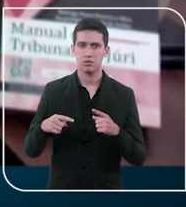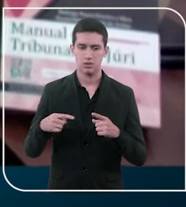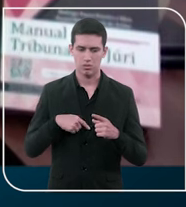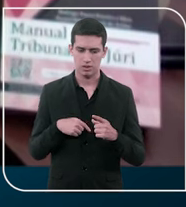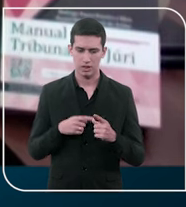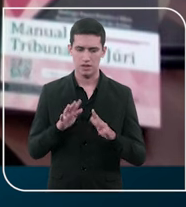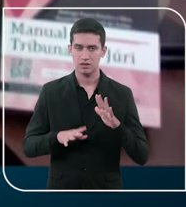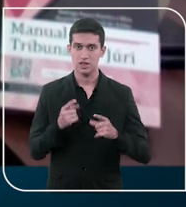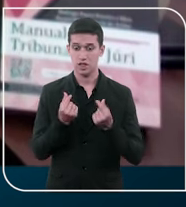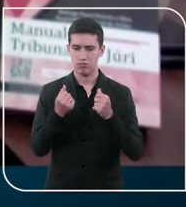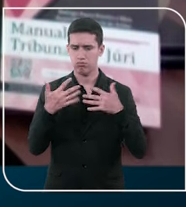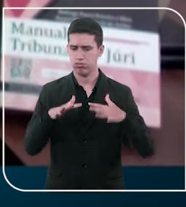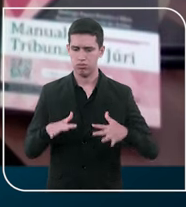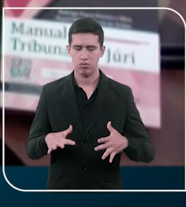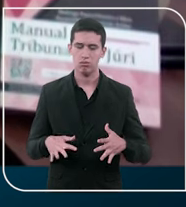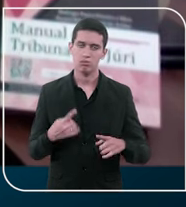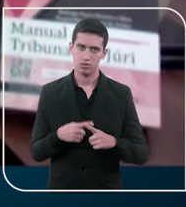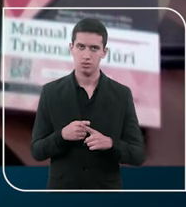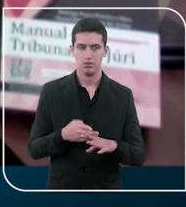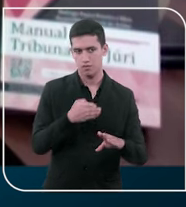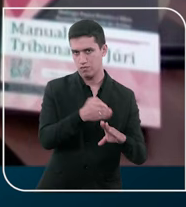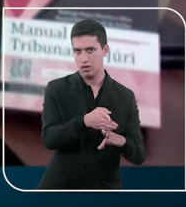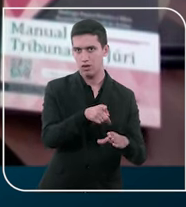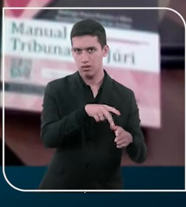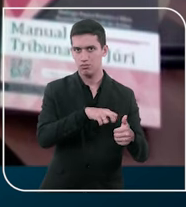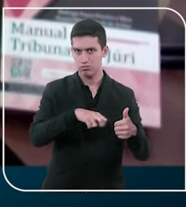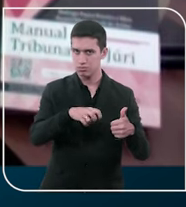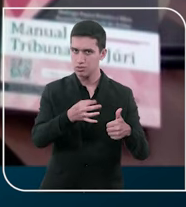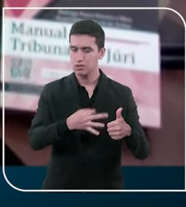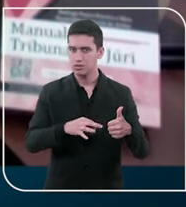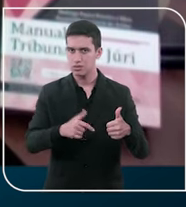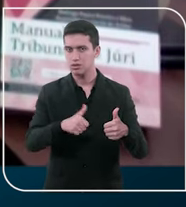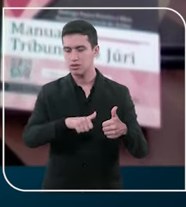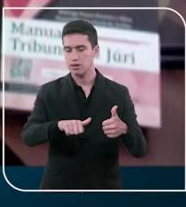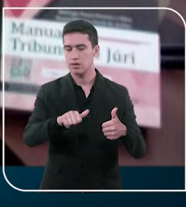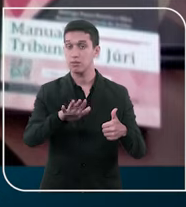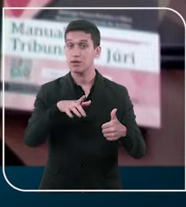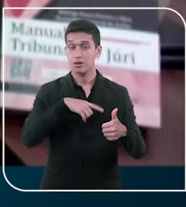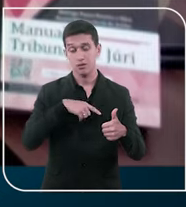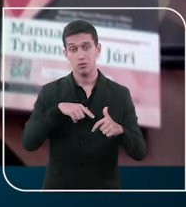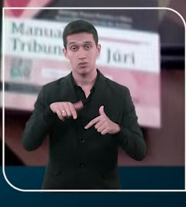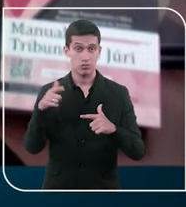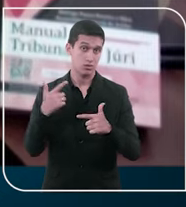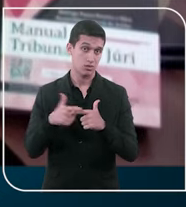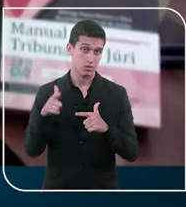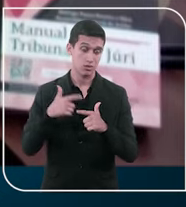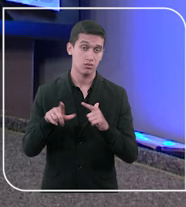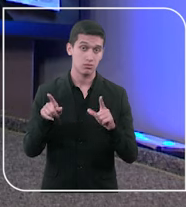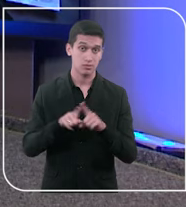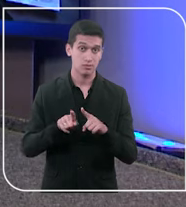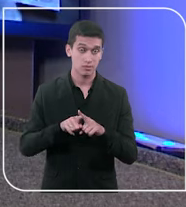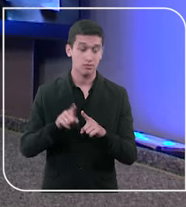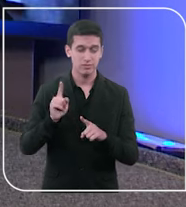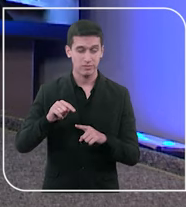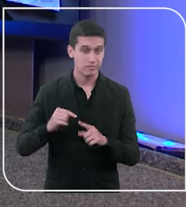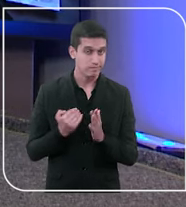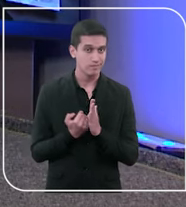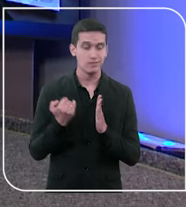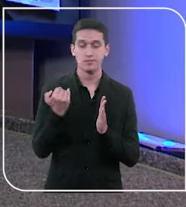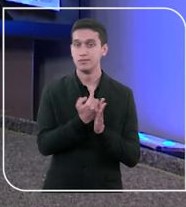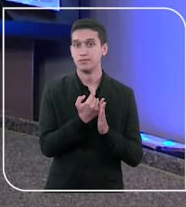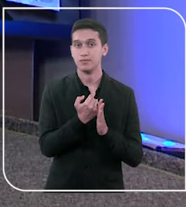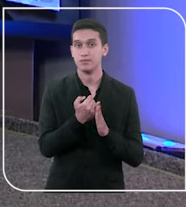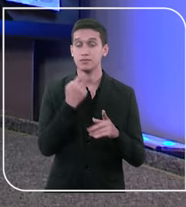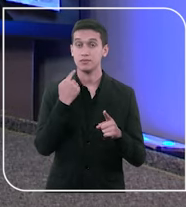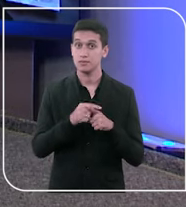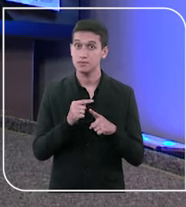participação. Mas óbvio que isso tem um problema secundário, e o problema que a professora Mayara fala é até algo